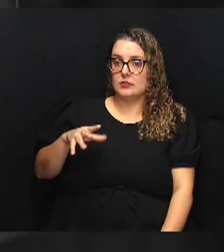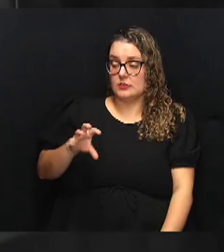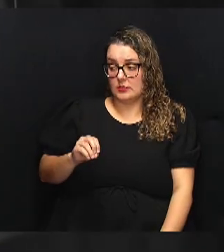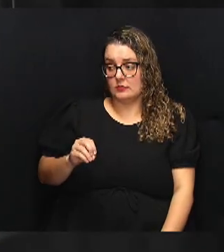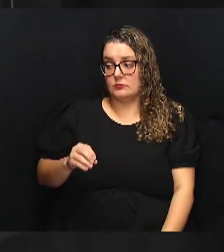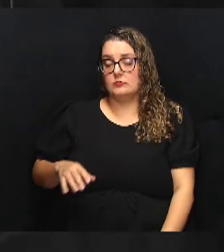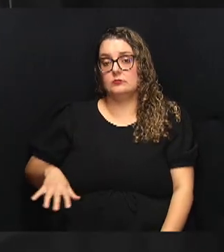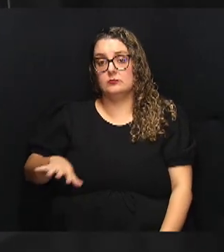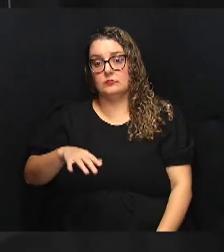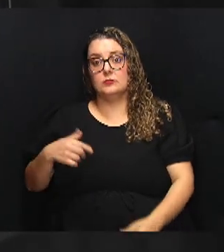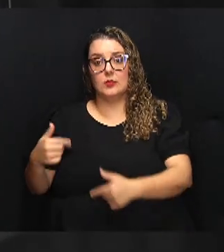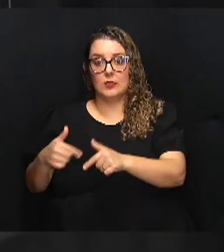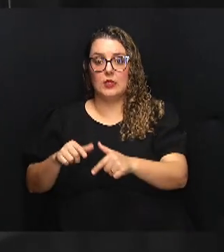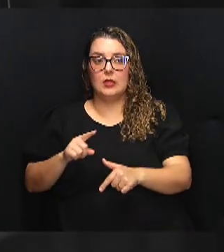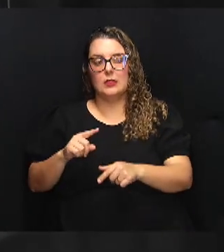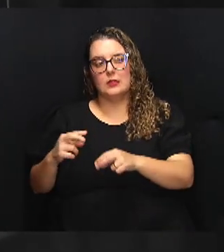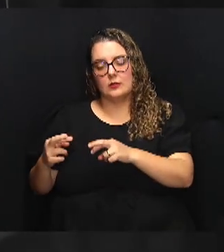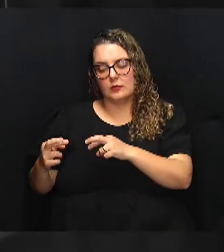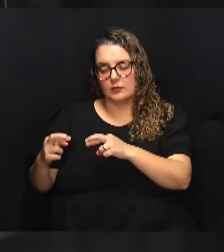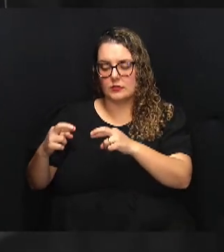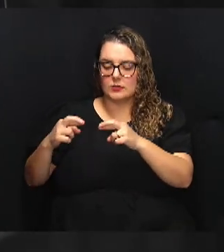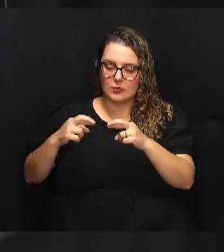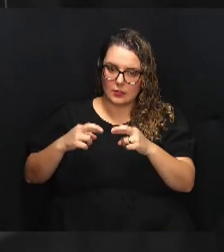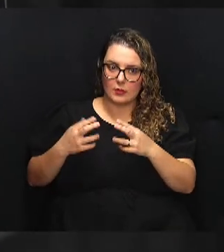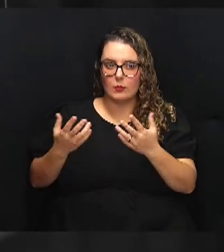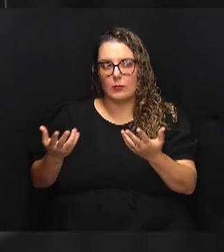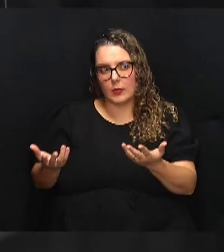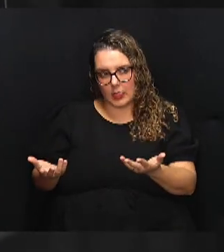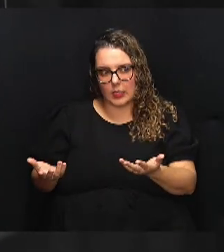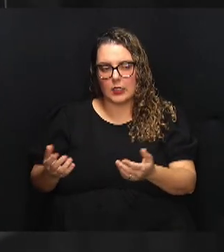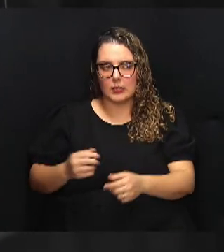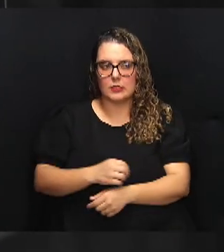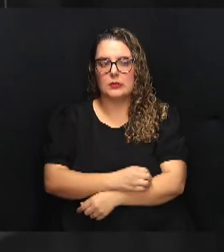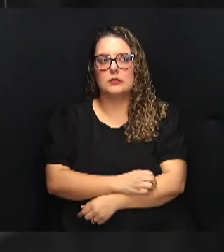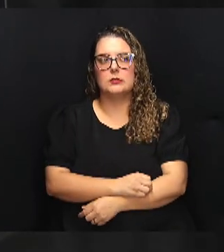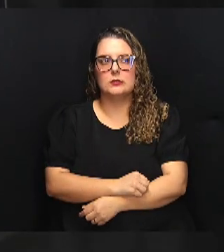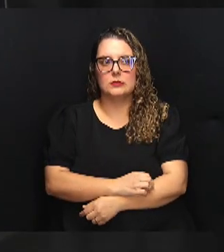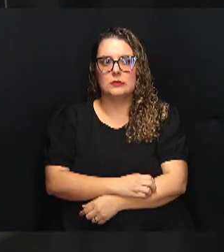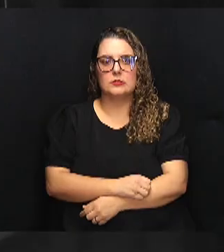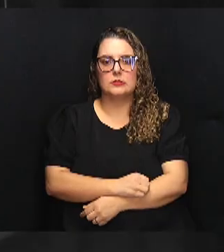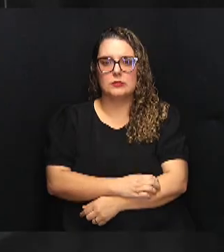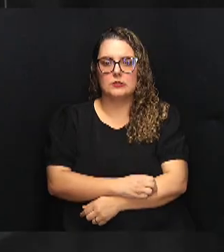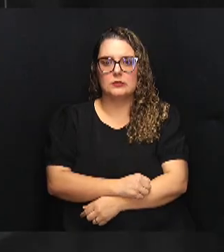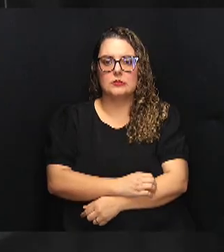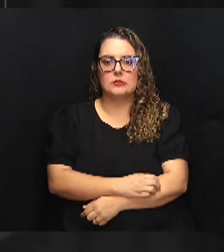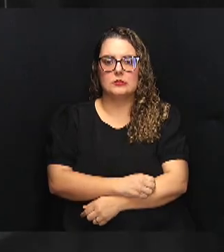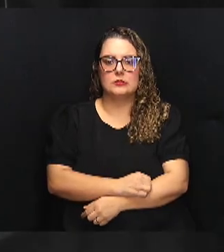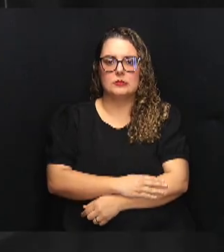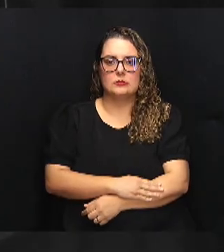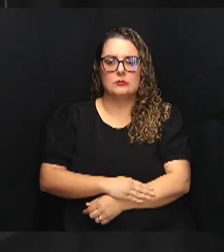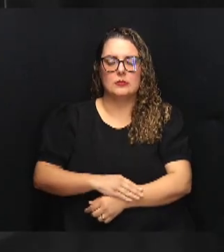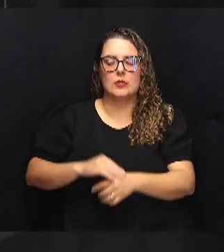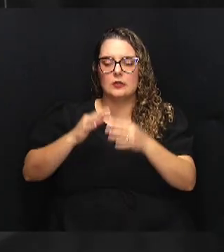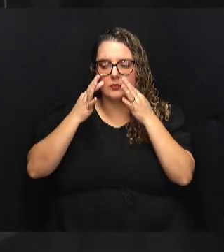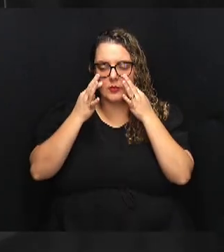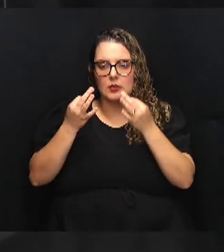É poder não vigiar, né, mas dar, vamos dizer, um olho mais atento